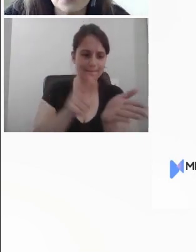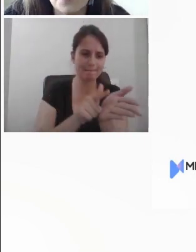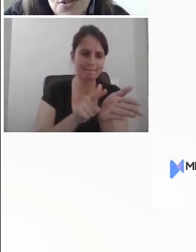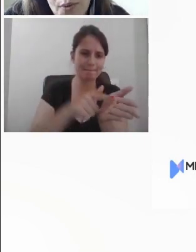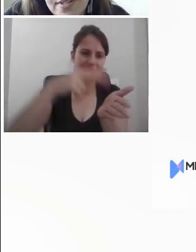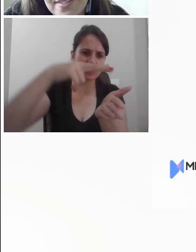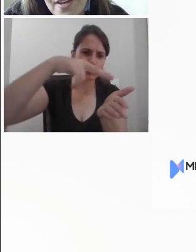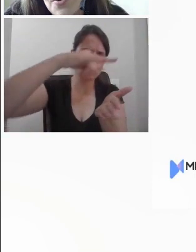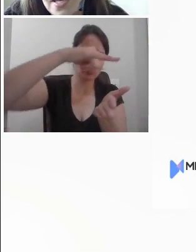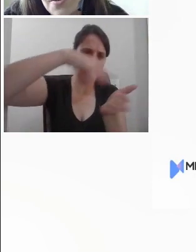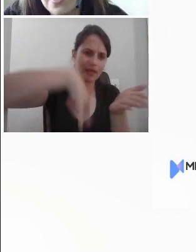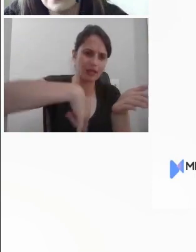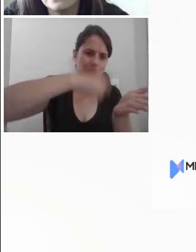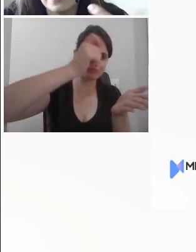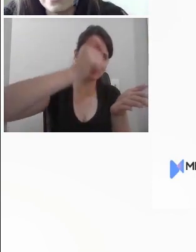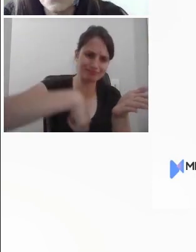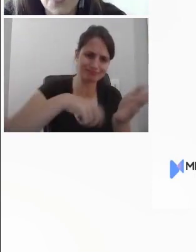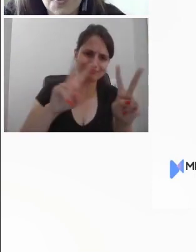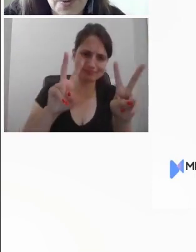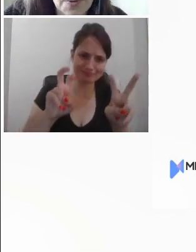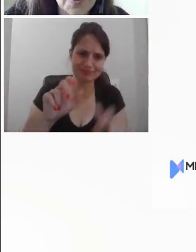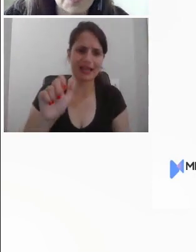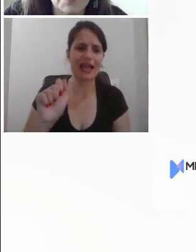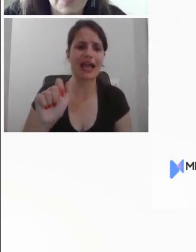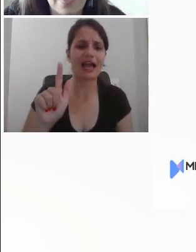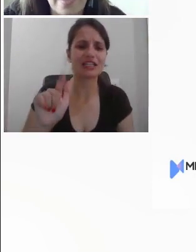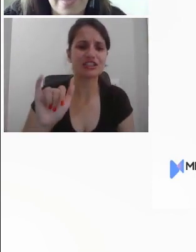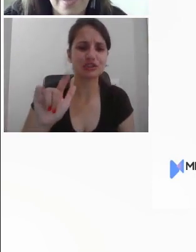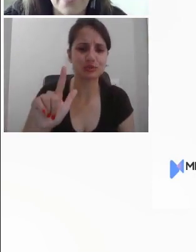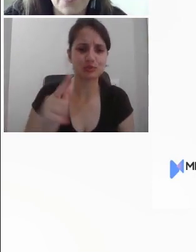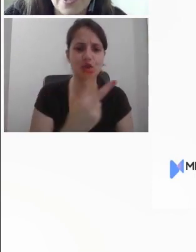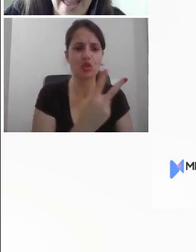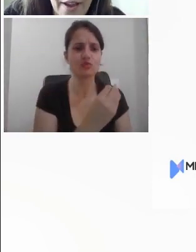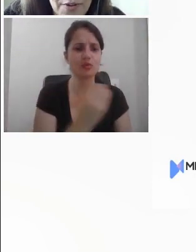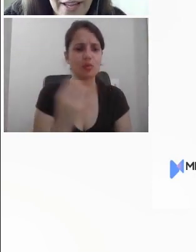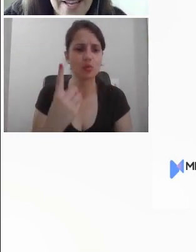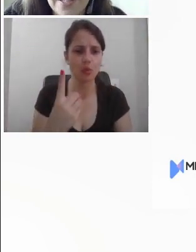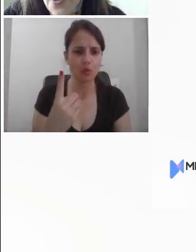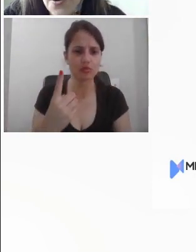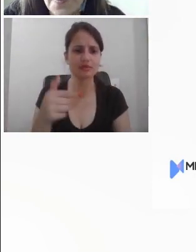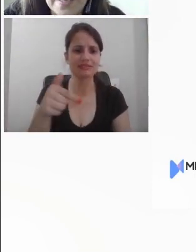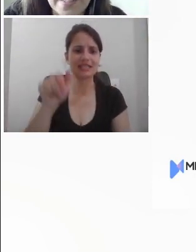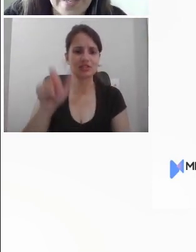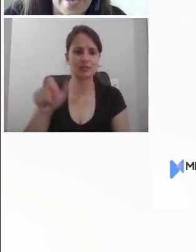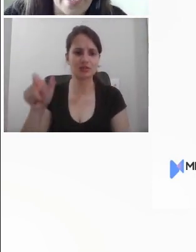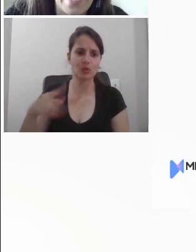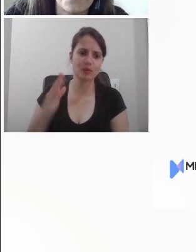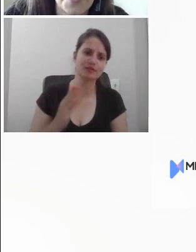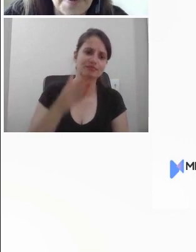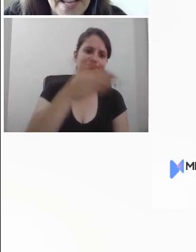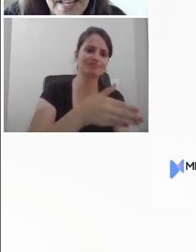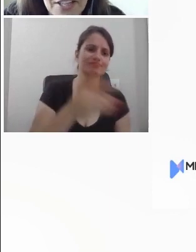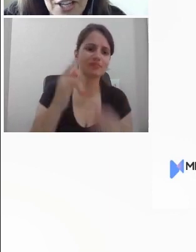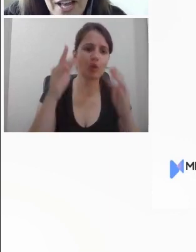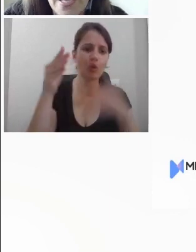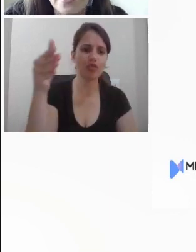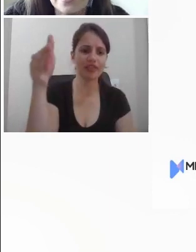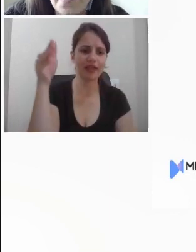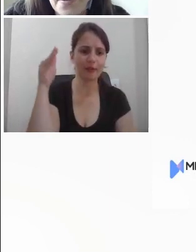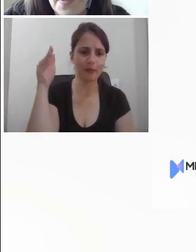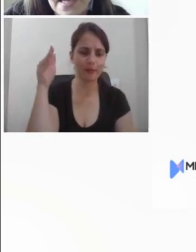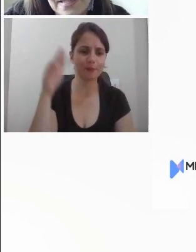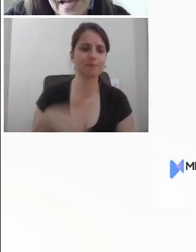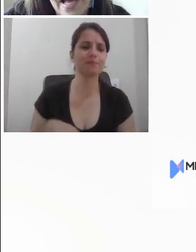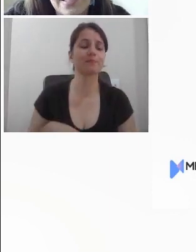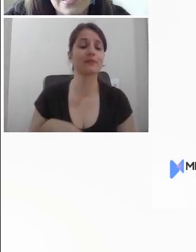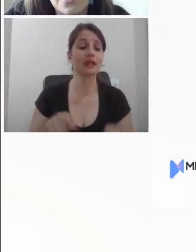17 pessoas reuniram Eles foram para um eh Hotel né Eles foram para esquiar foram para relaxar e